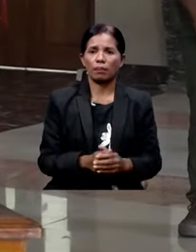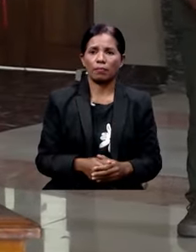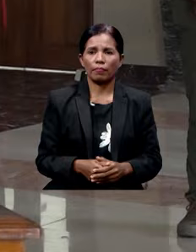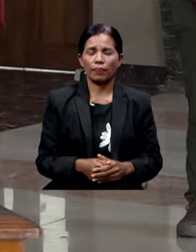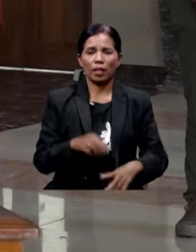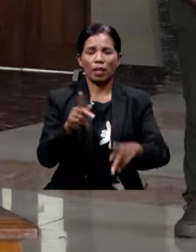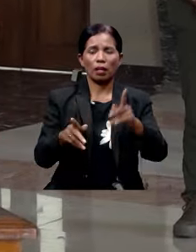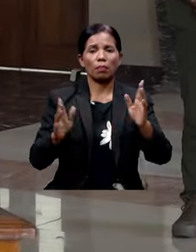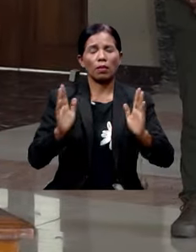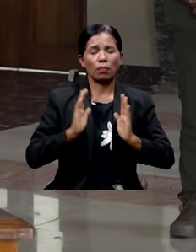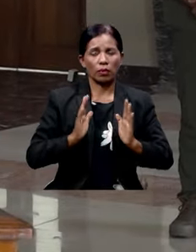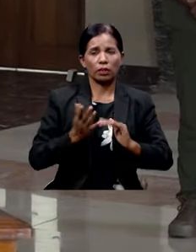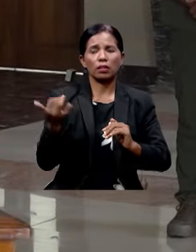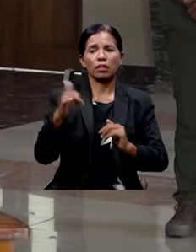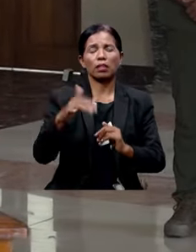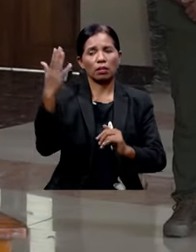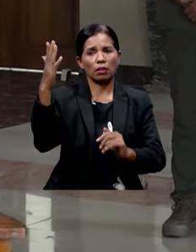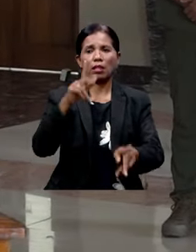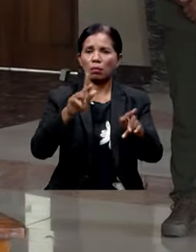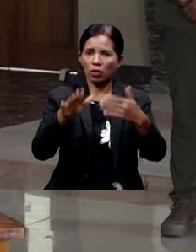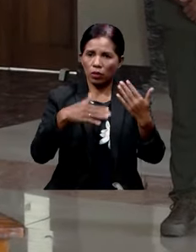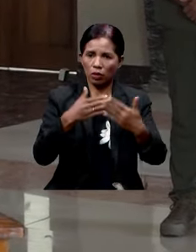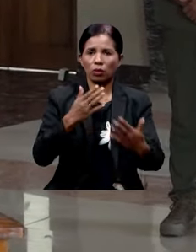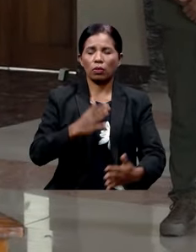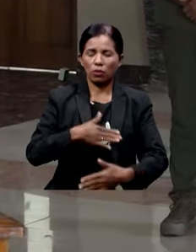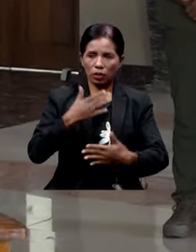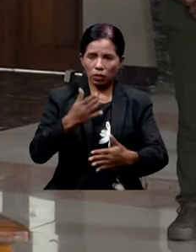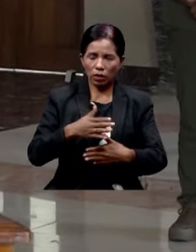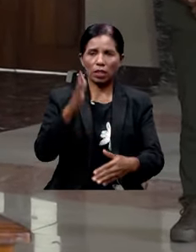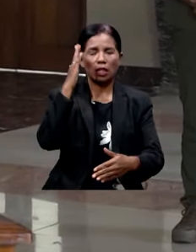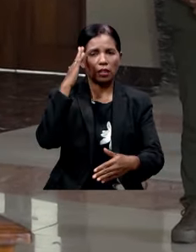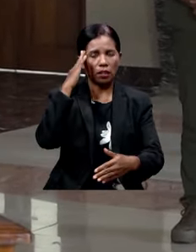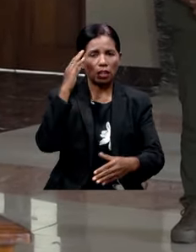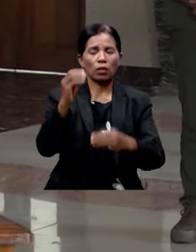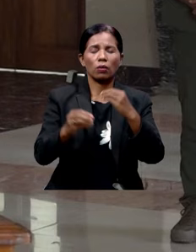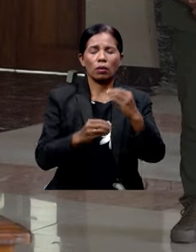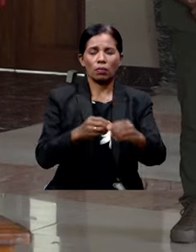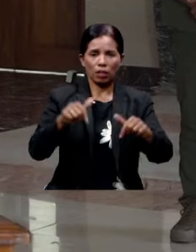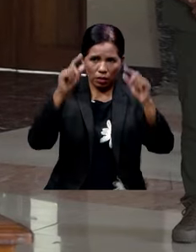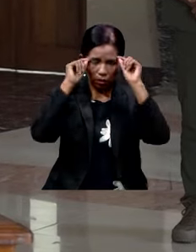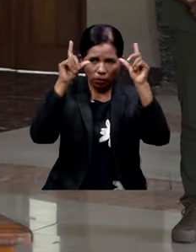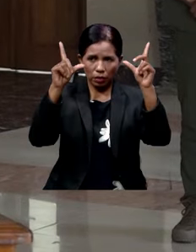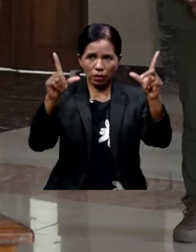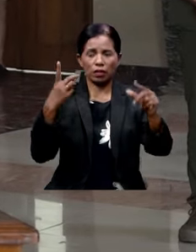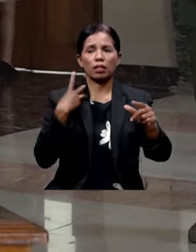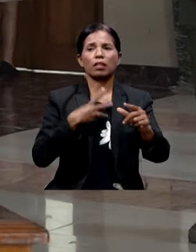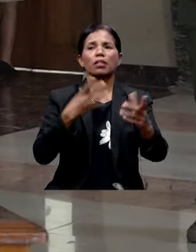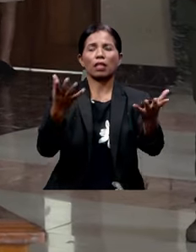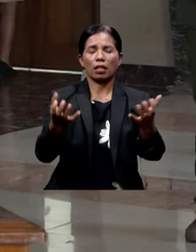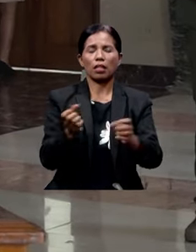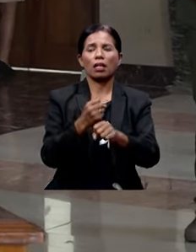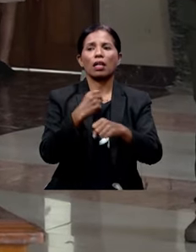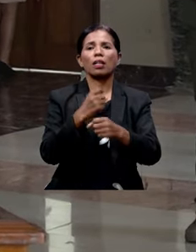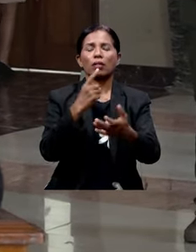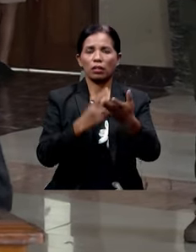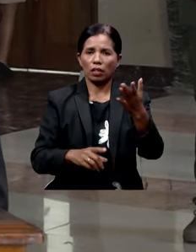Babó Sirenba. É muito contente de reconhecer a situação e a Raine e da Caracalo Saída, você